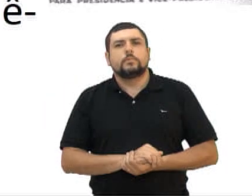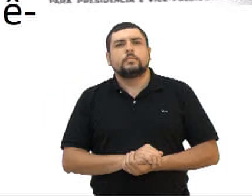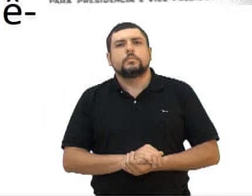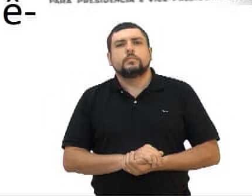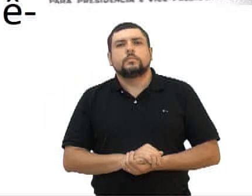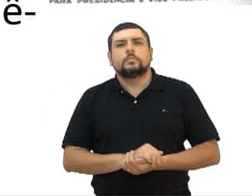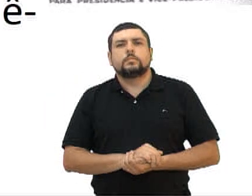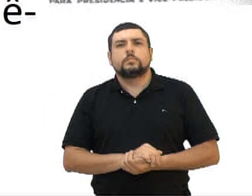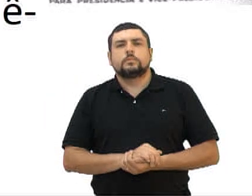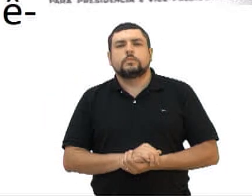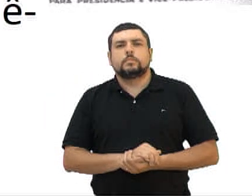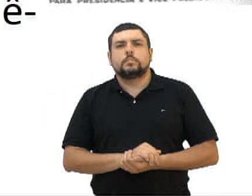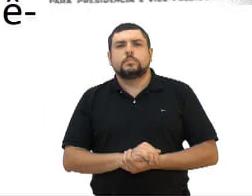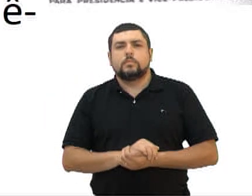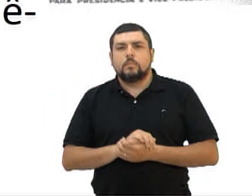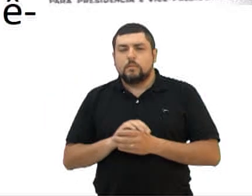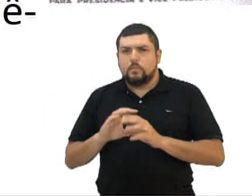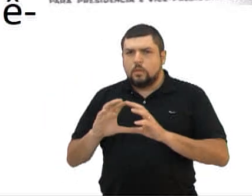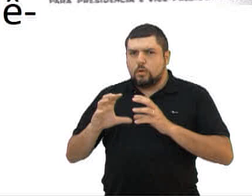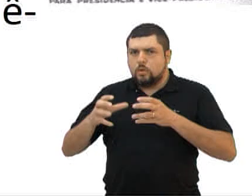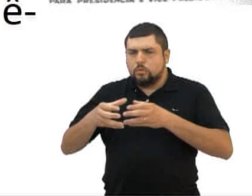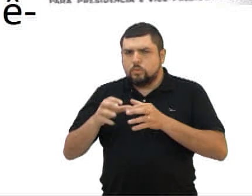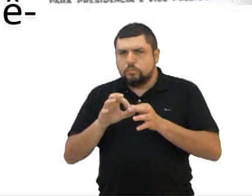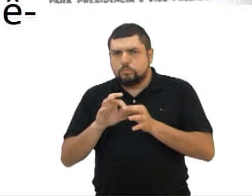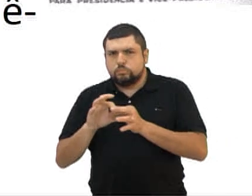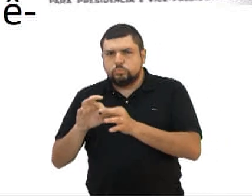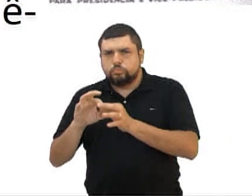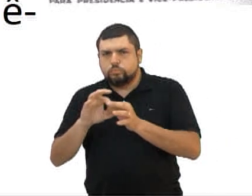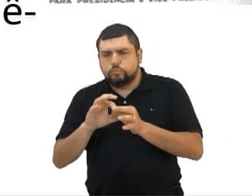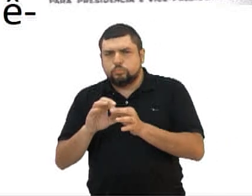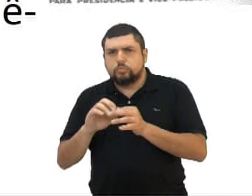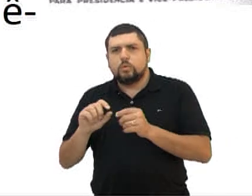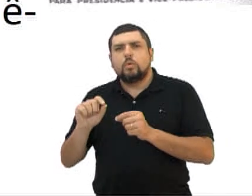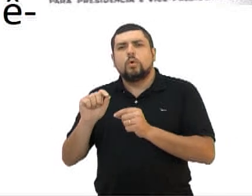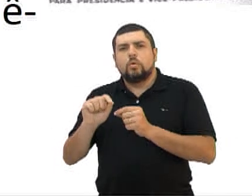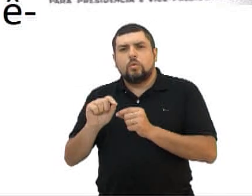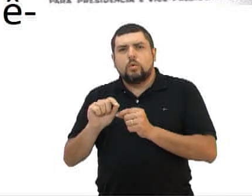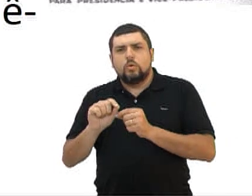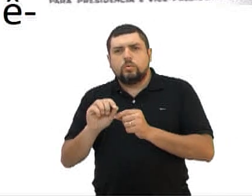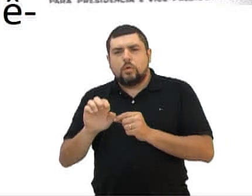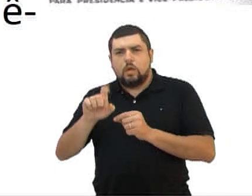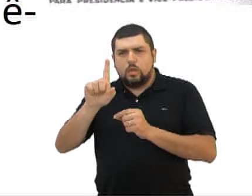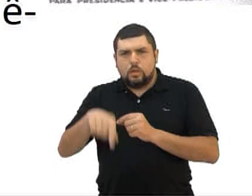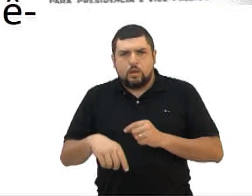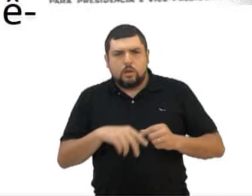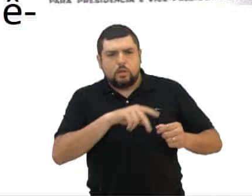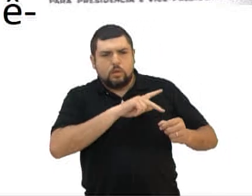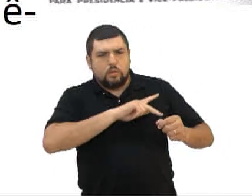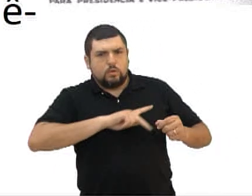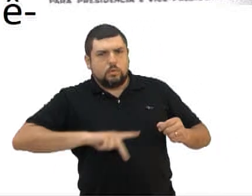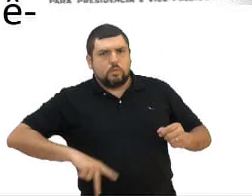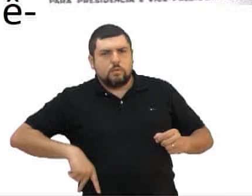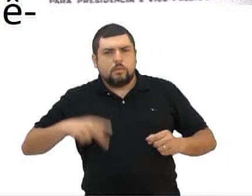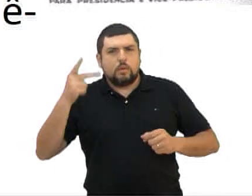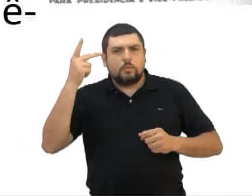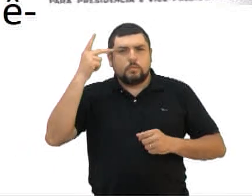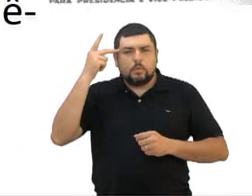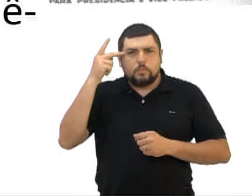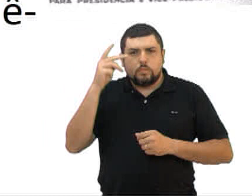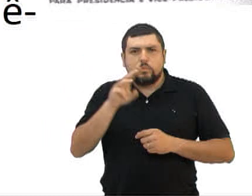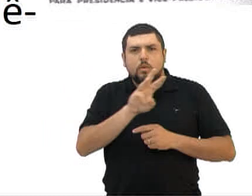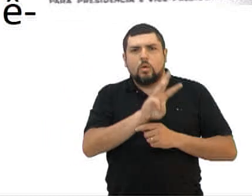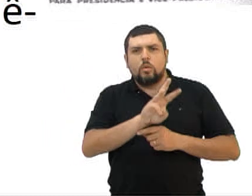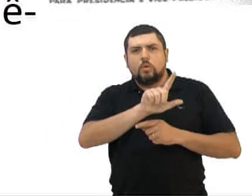A dinâmica oligárquica, então, deveria registrar a sucessão do presidente paulista Washington Luiz por uma oligarquia